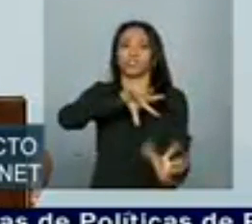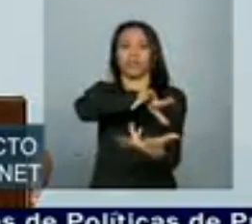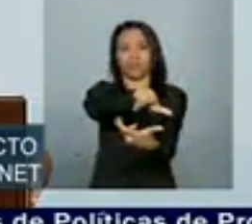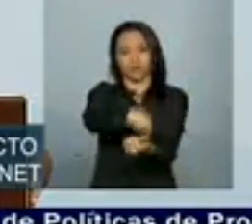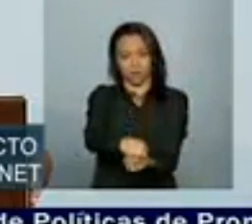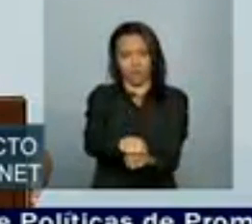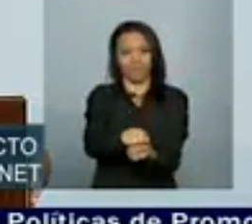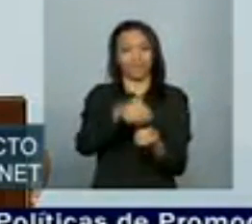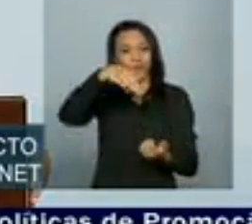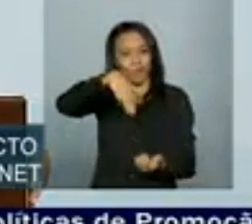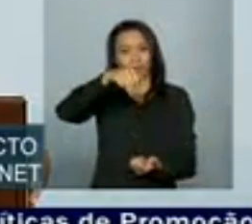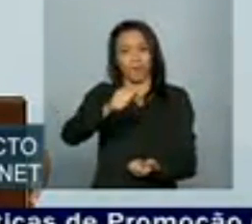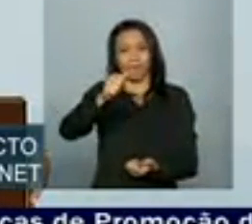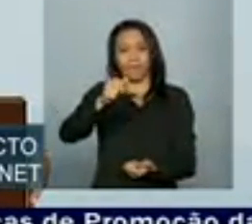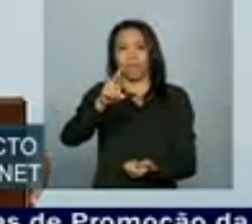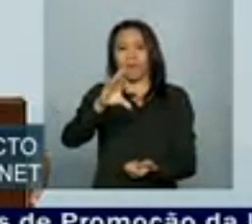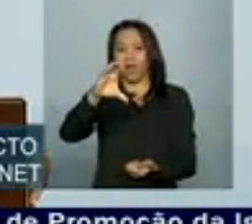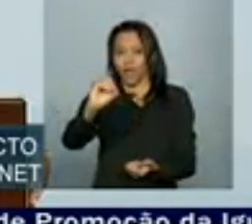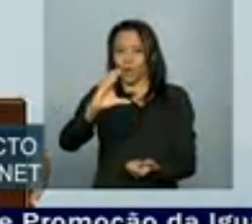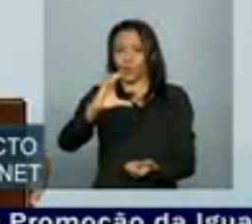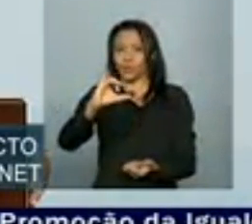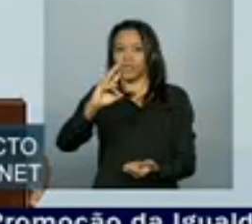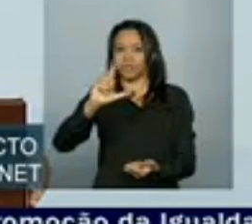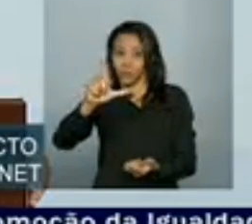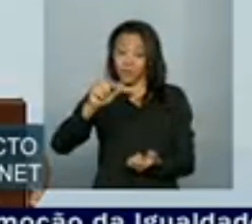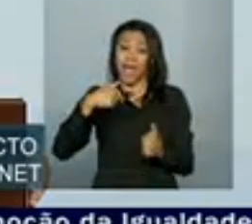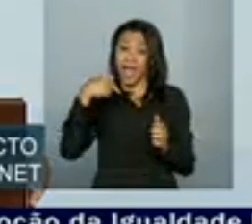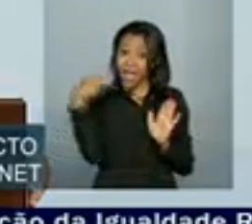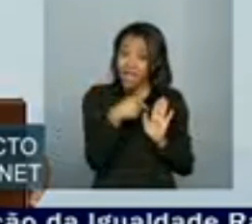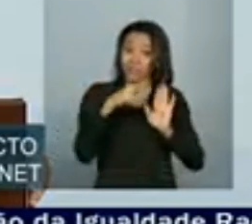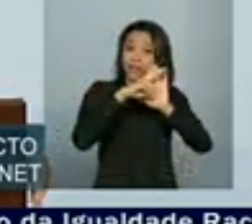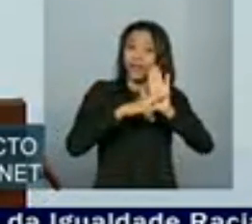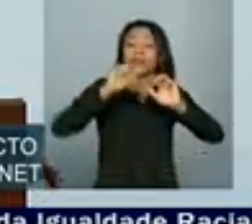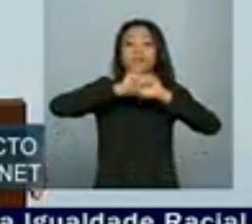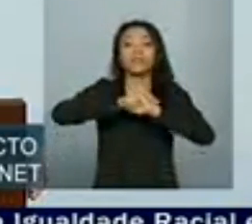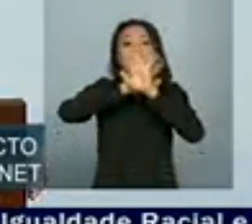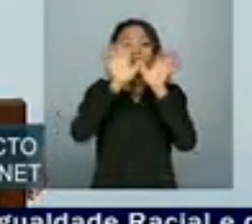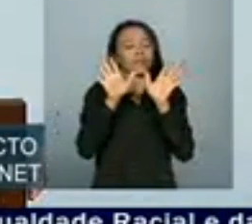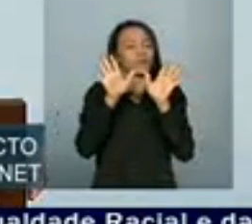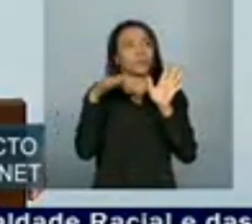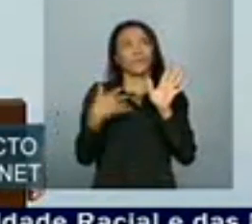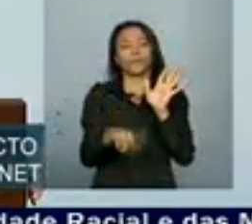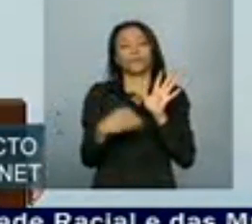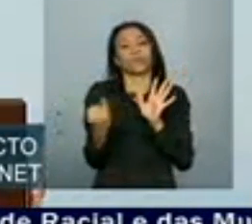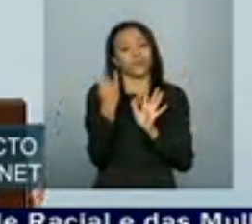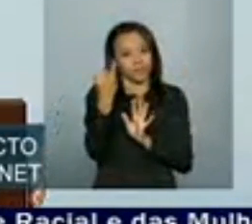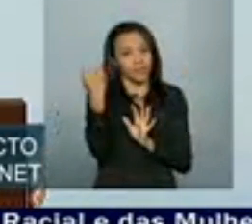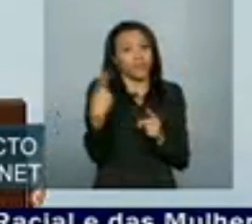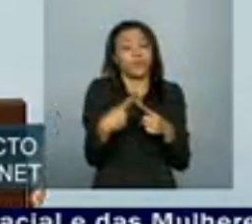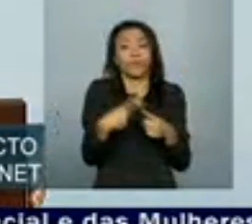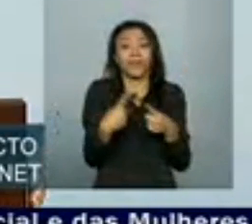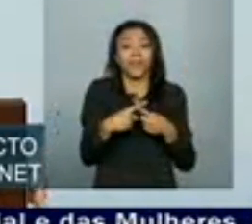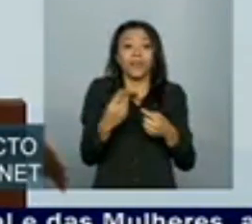civil. Essas regras claras são muito importantes, porque protege a privacidade